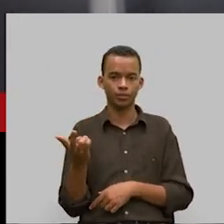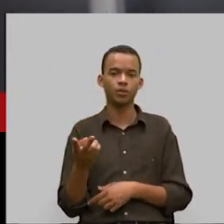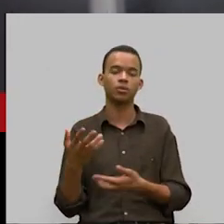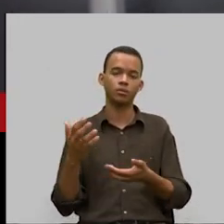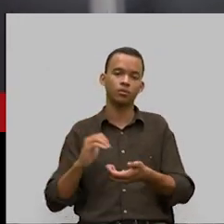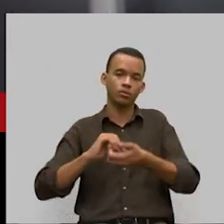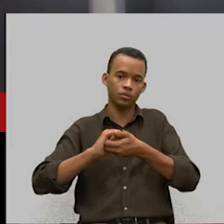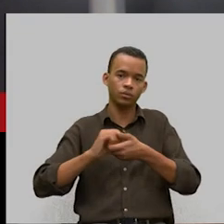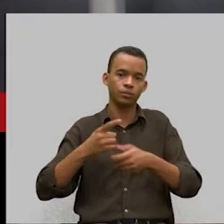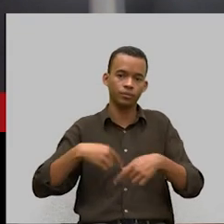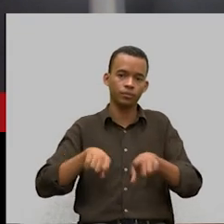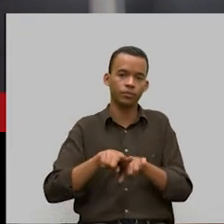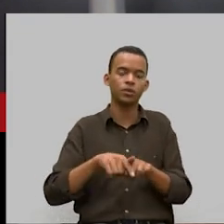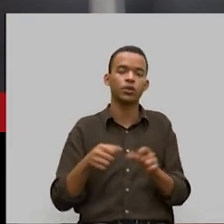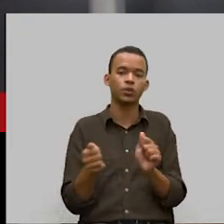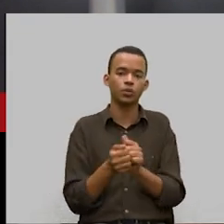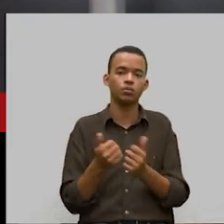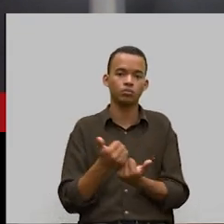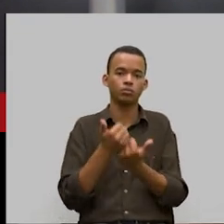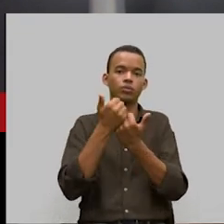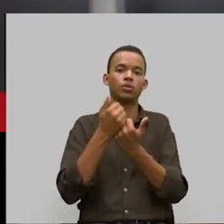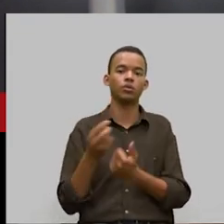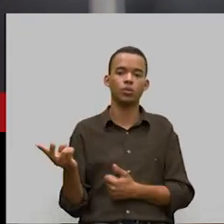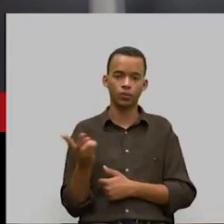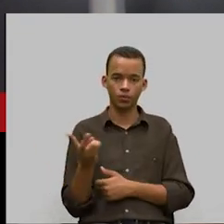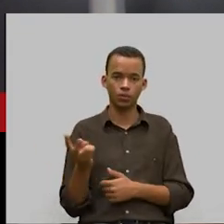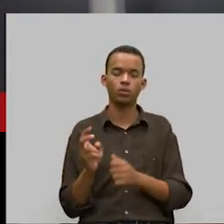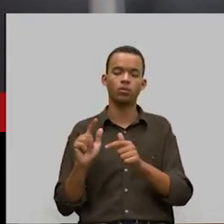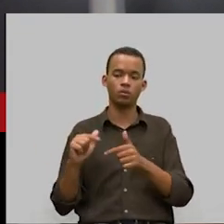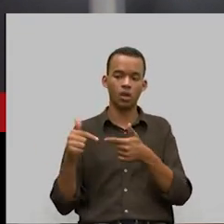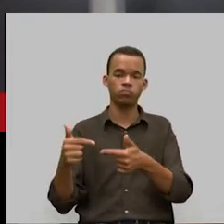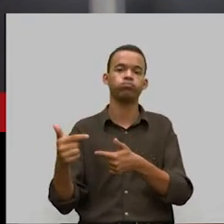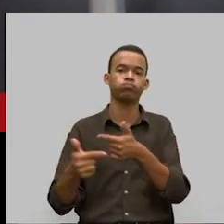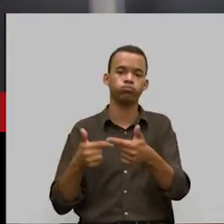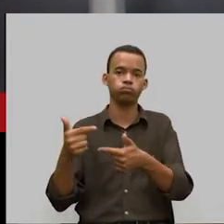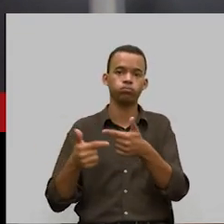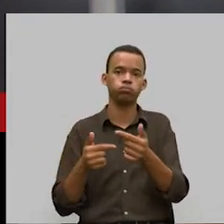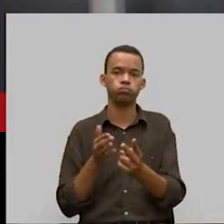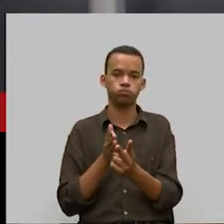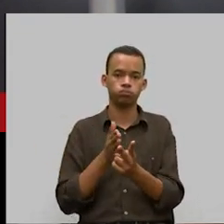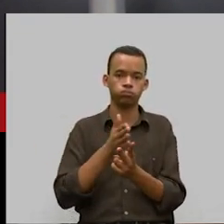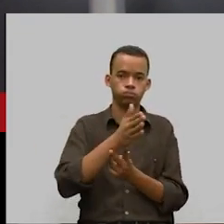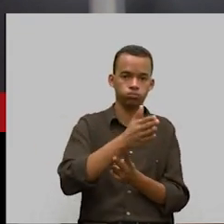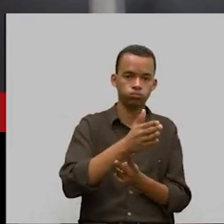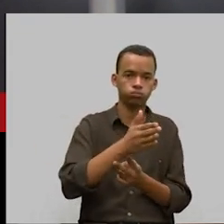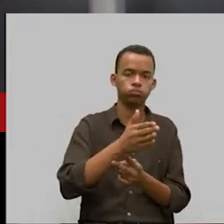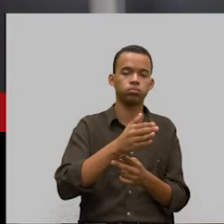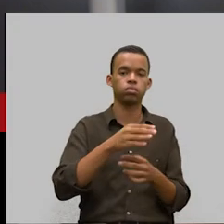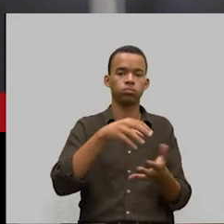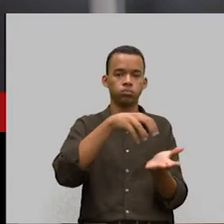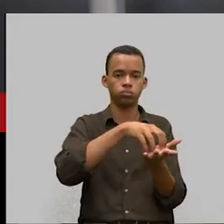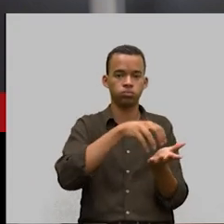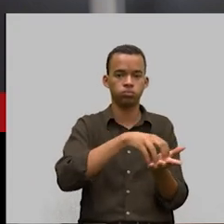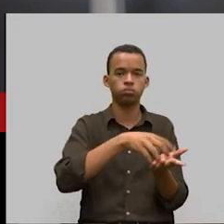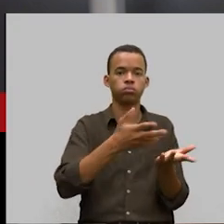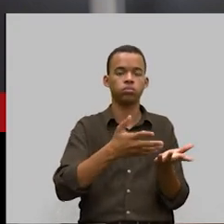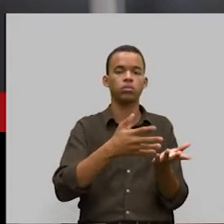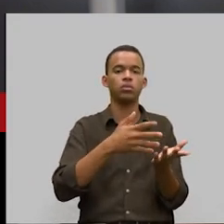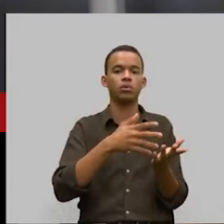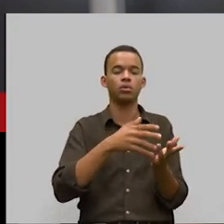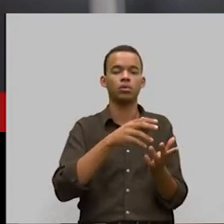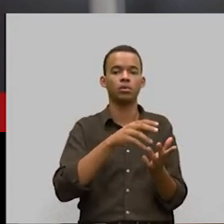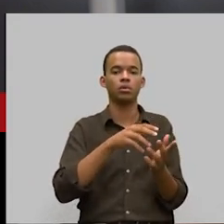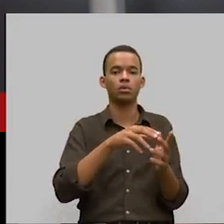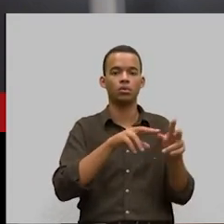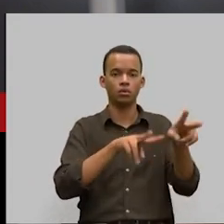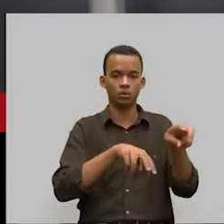somar nessa força são duas linhas de ação uma linha mais voltada pro polagra Ecológico onde a Beatriz Cerqueira